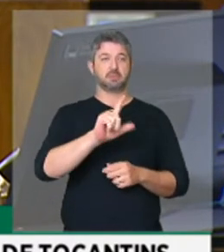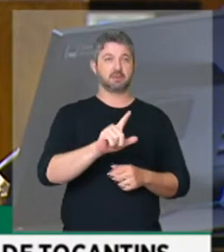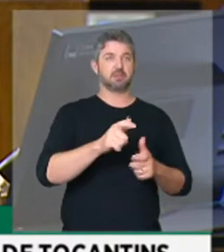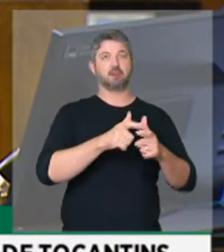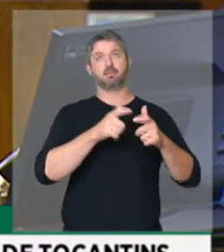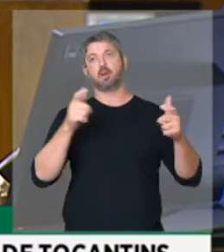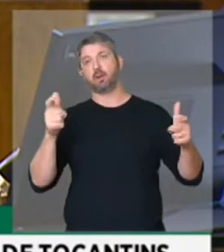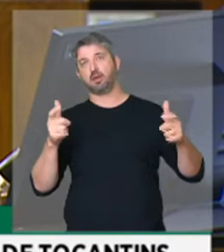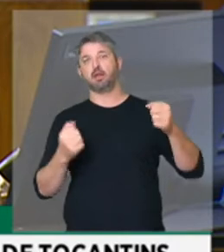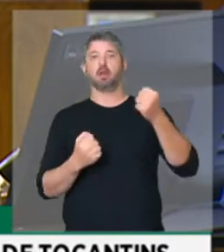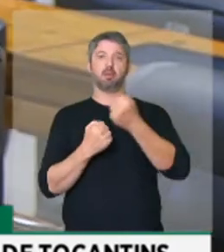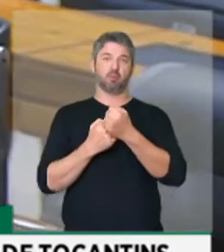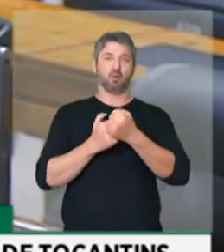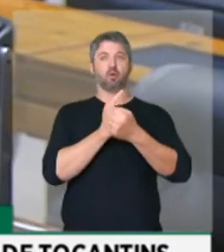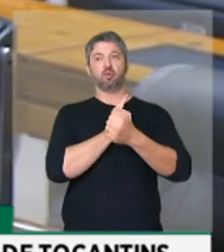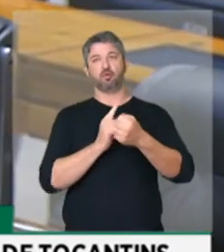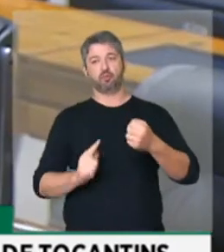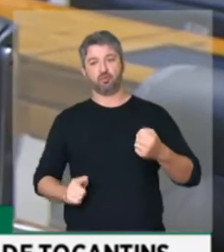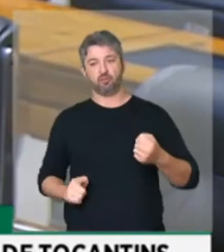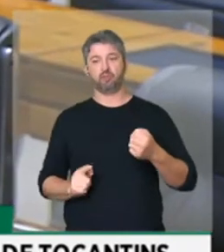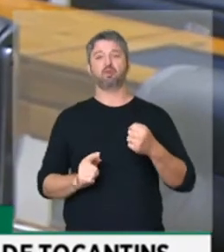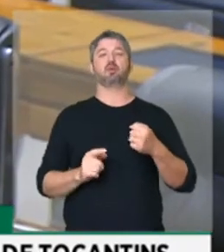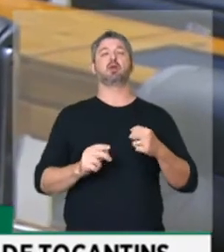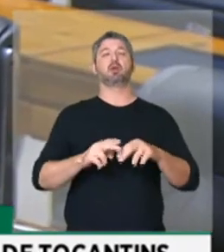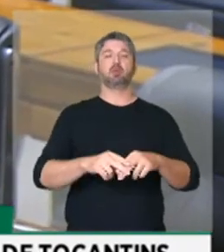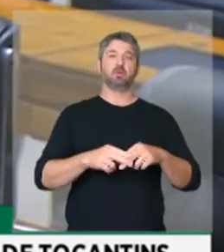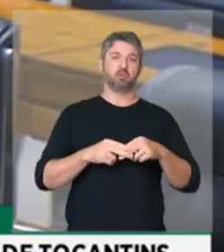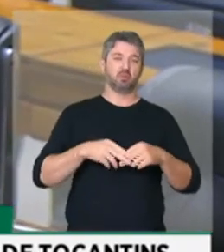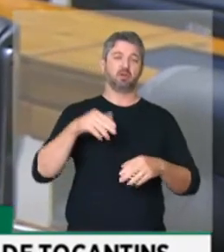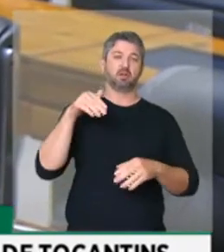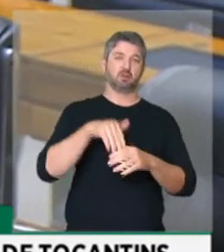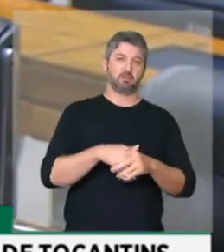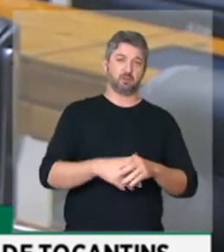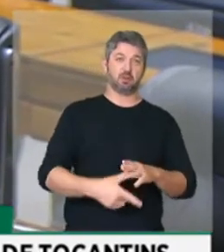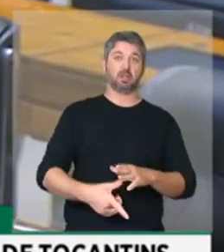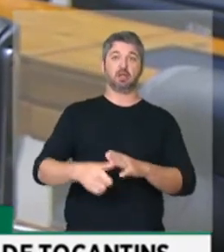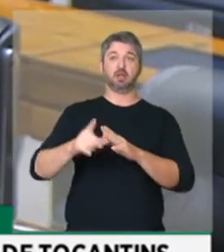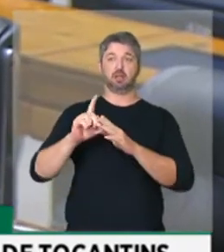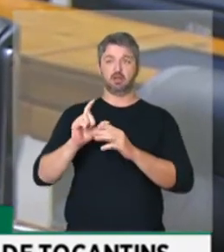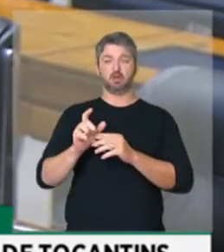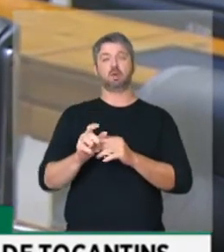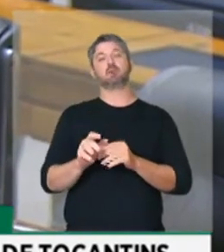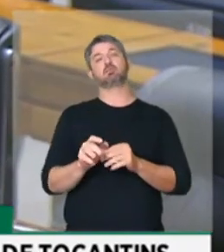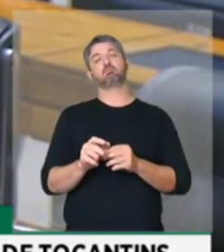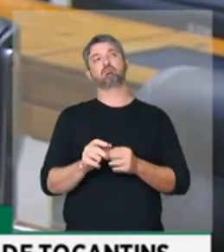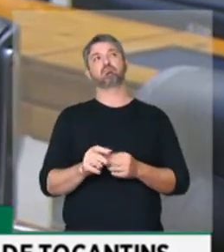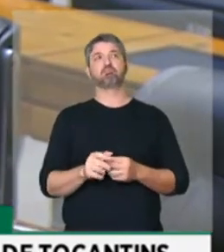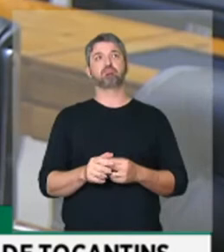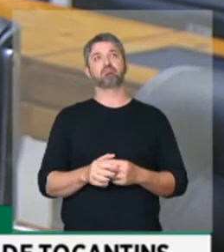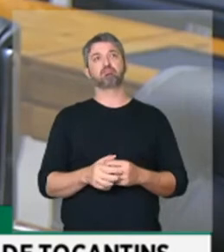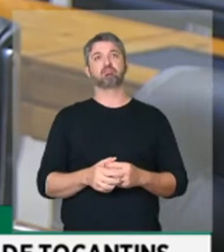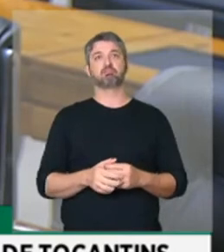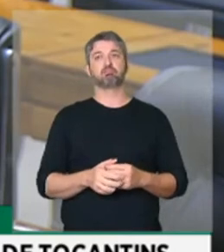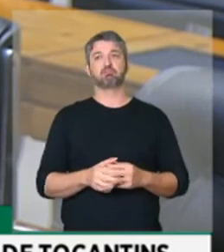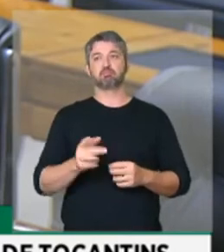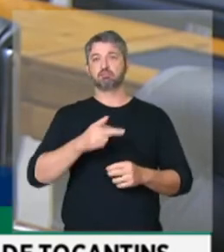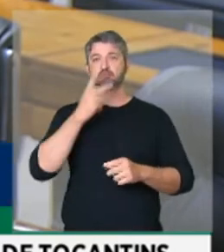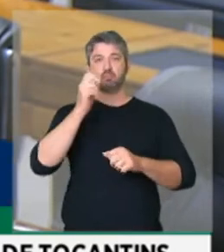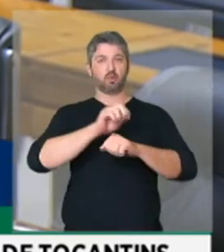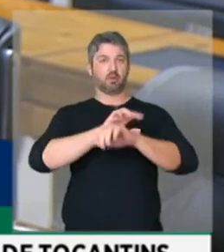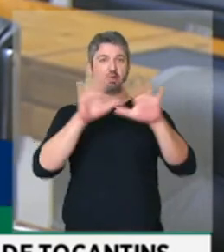a base, o governo, fruto da votação anterior, ficou muito claro